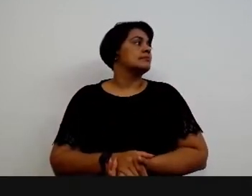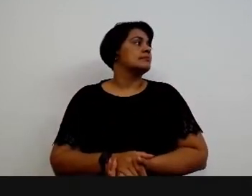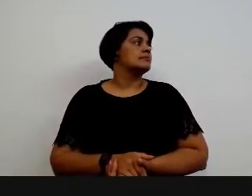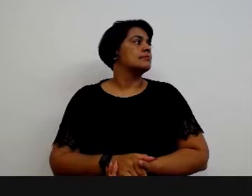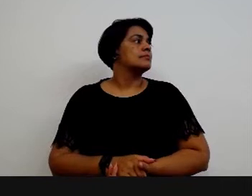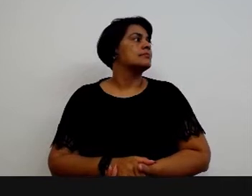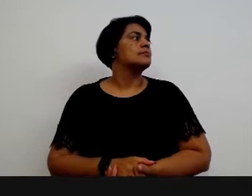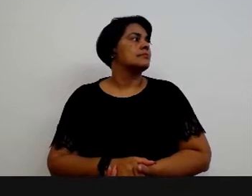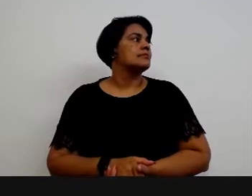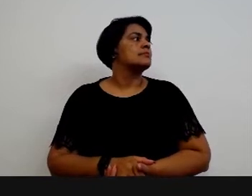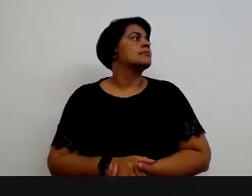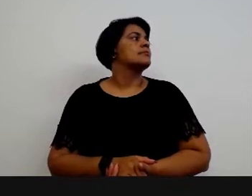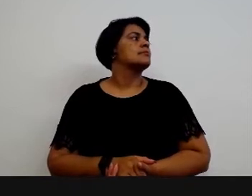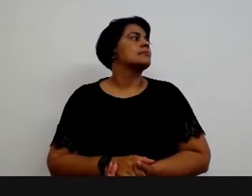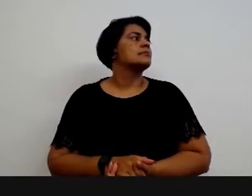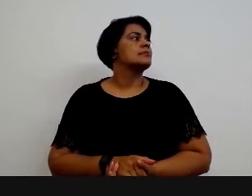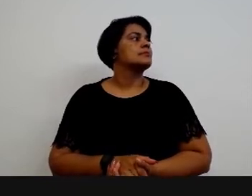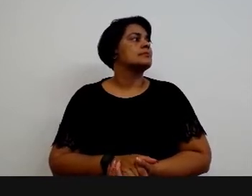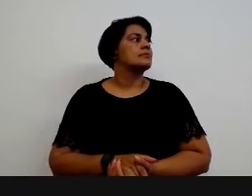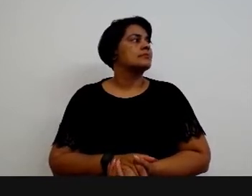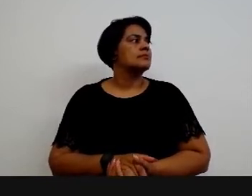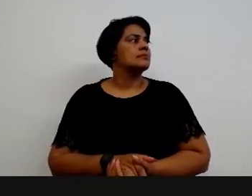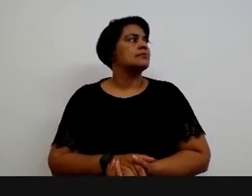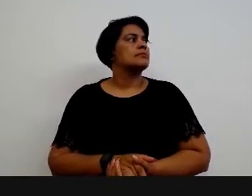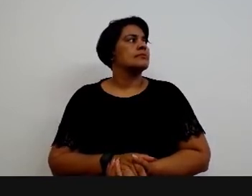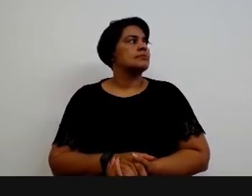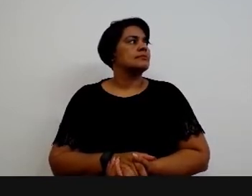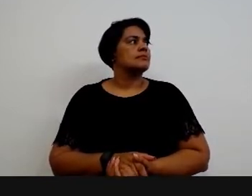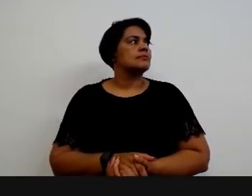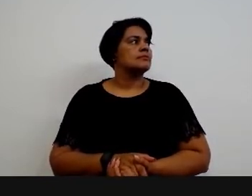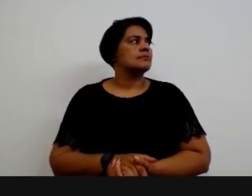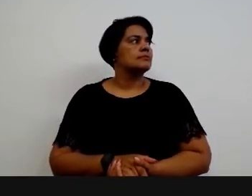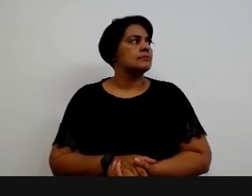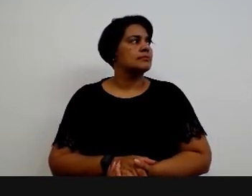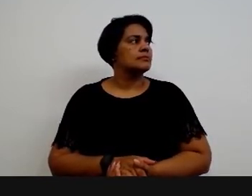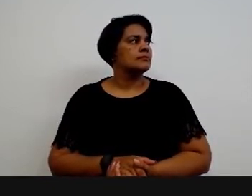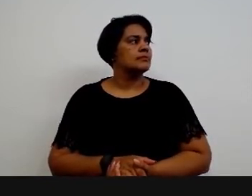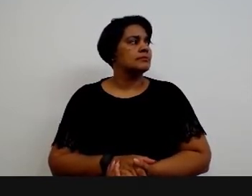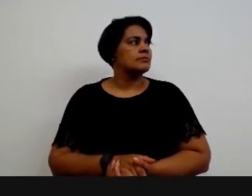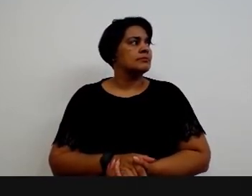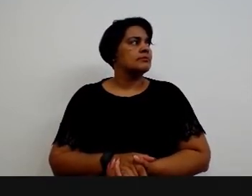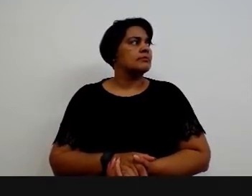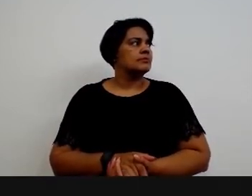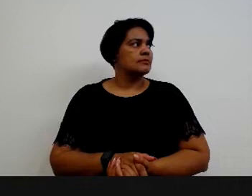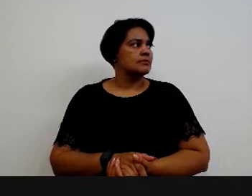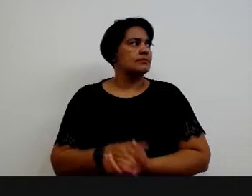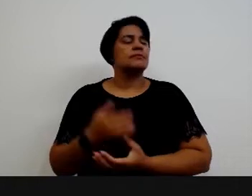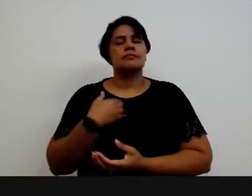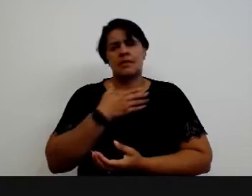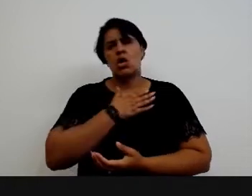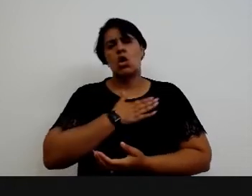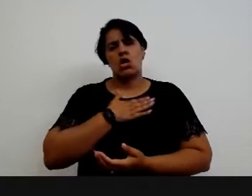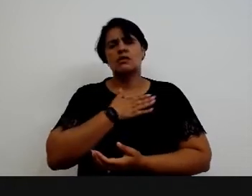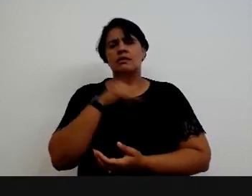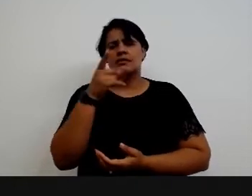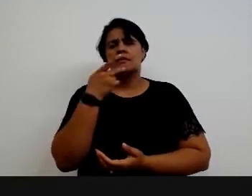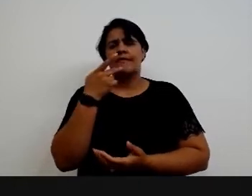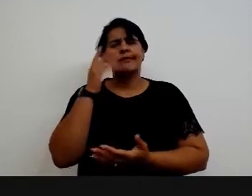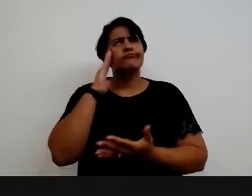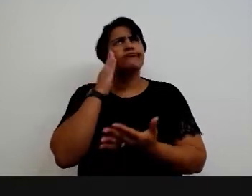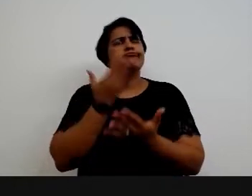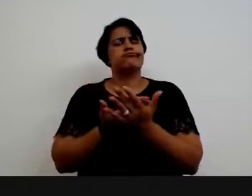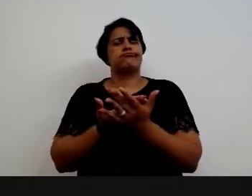Maravilha. Acho que sim. Gostei quando você fala da questão da convicção, né? Esse é um lugar